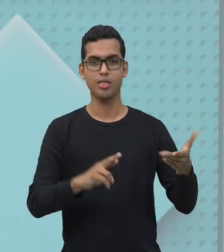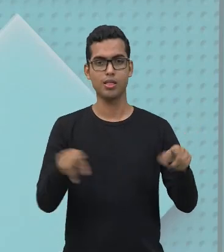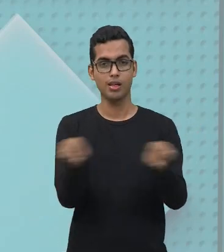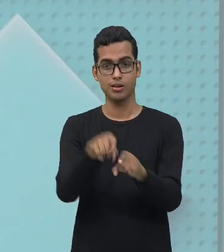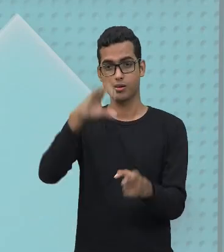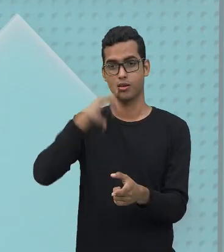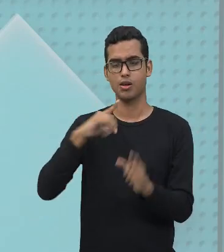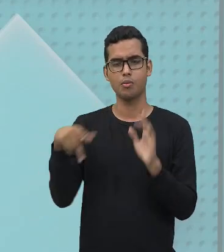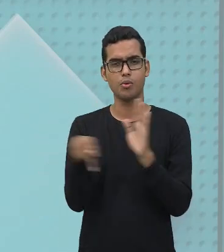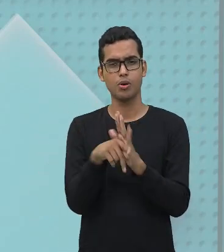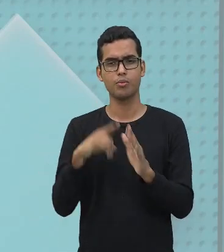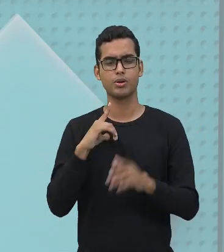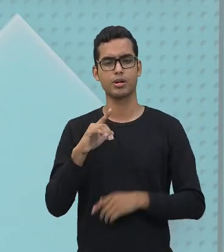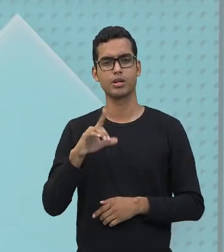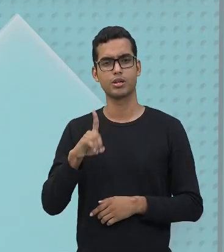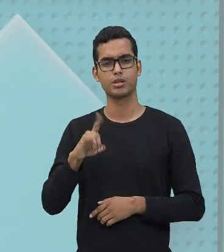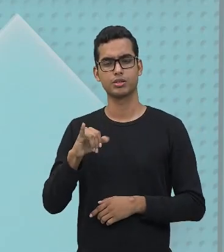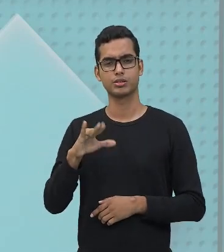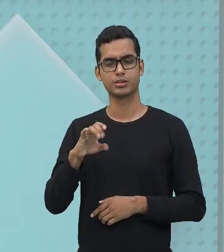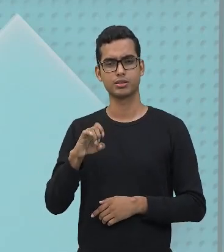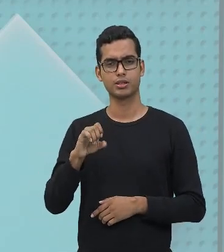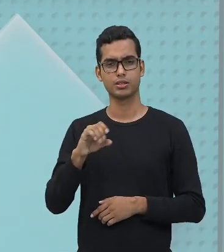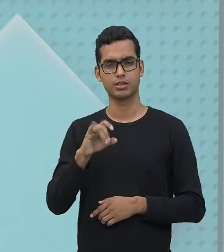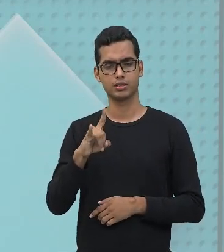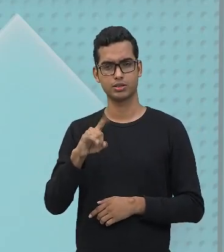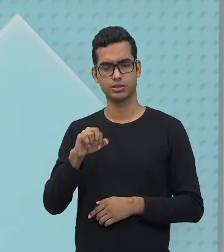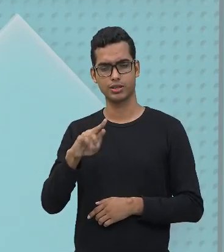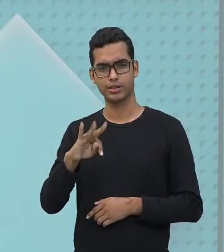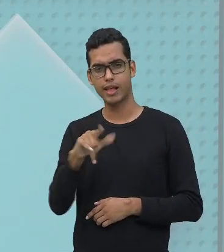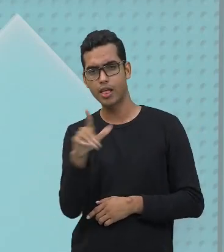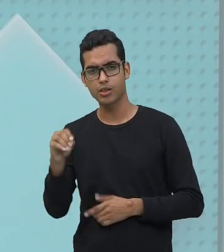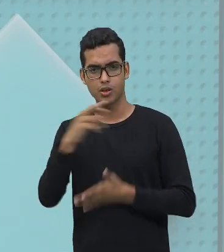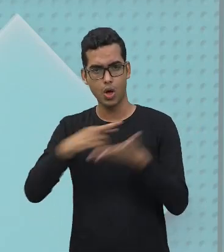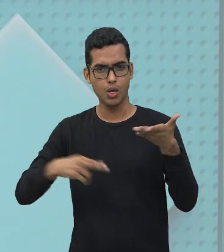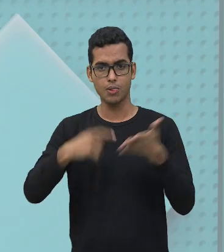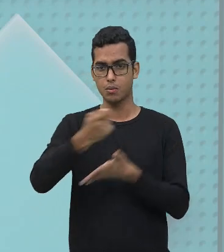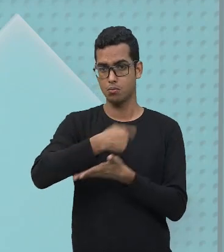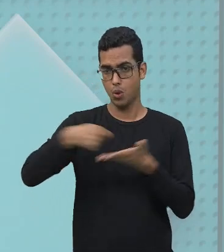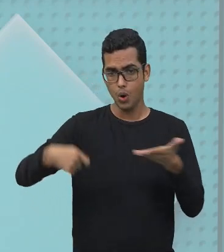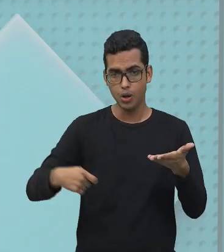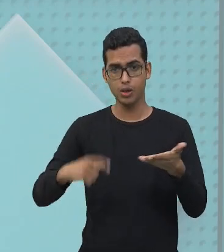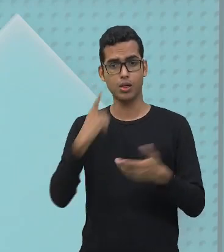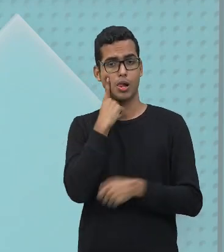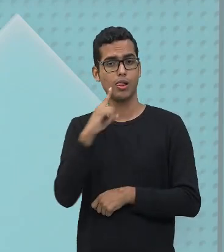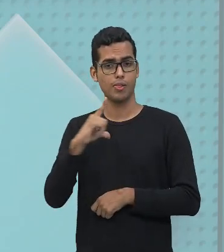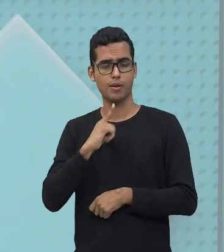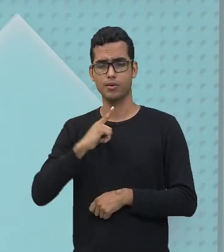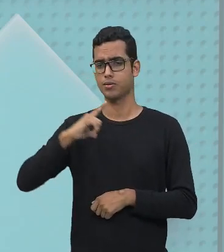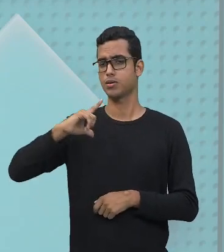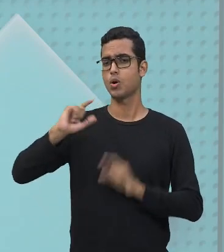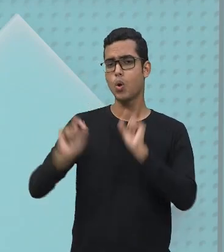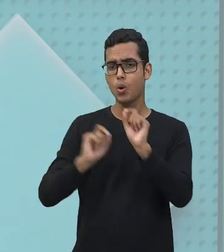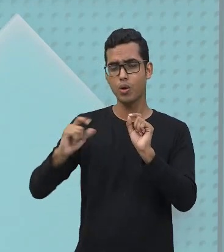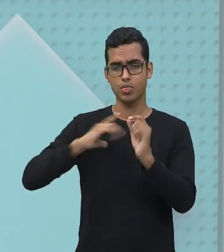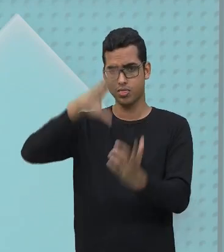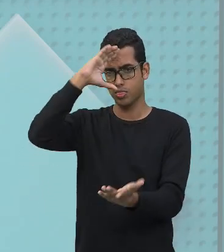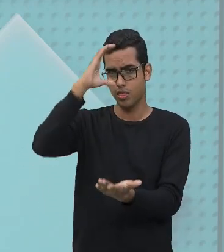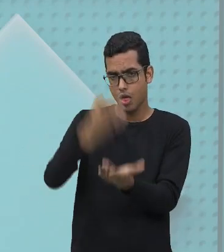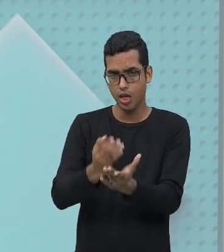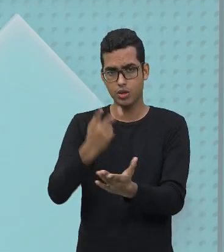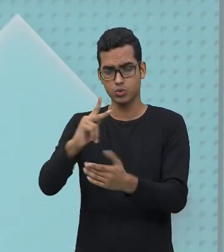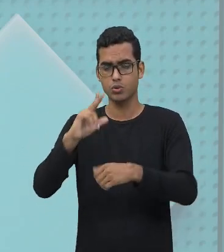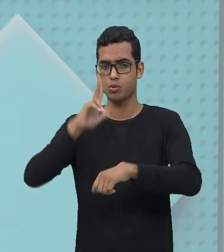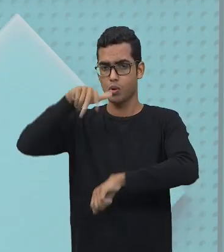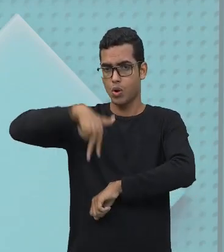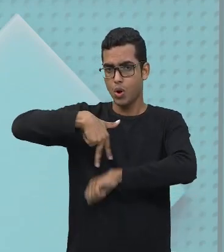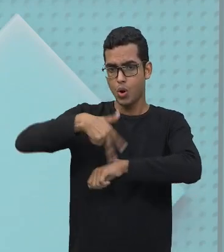ela tem o objetivo de trazer tese, o seu posicionamento dentro do texto, e